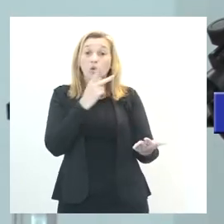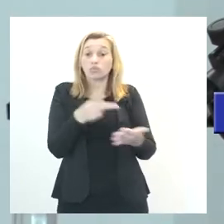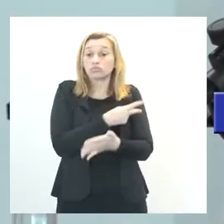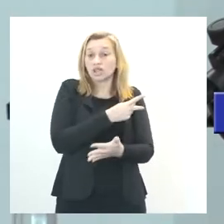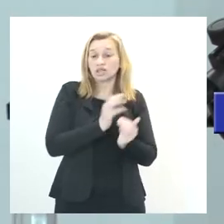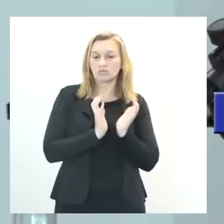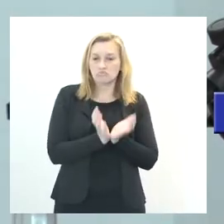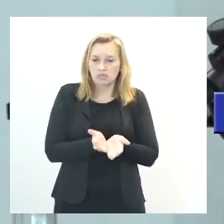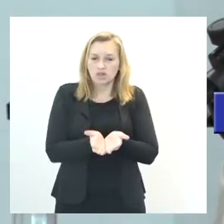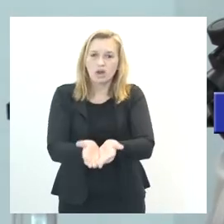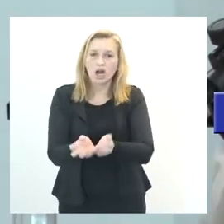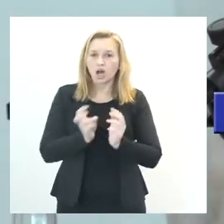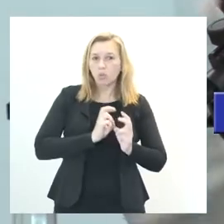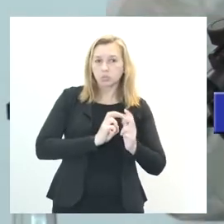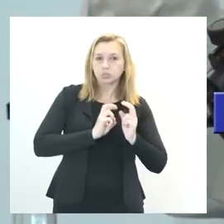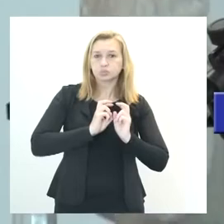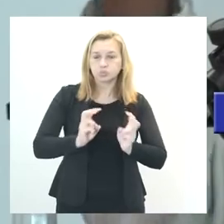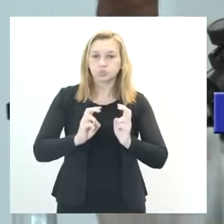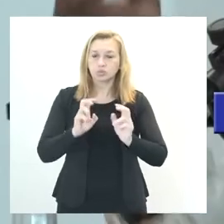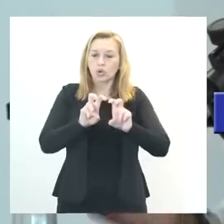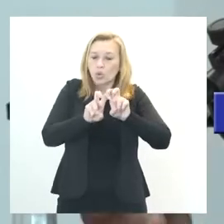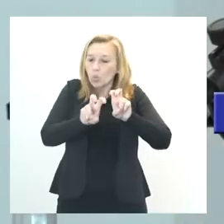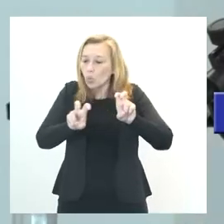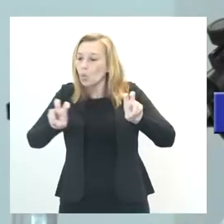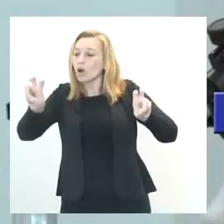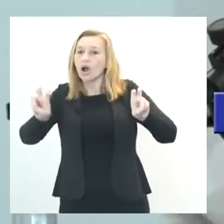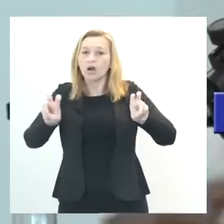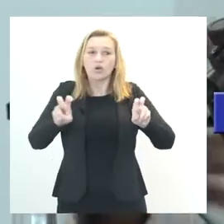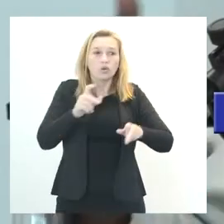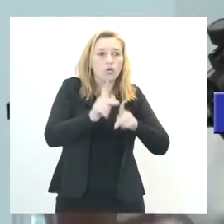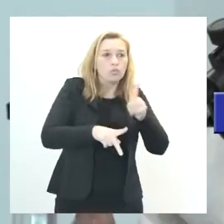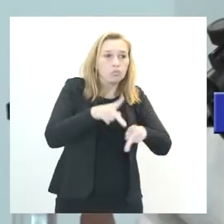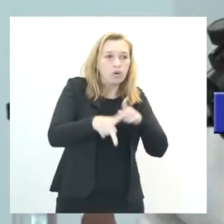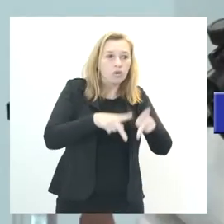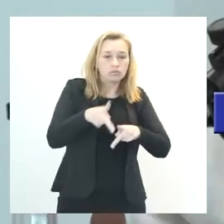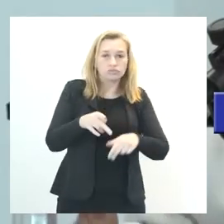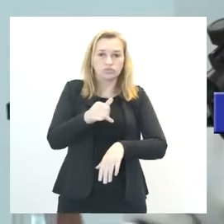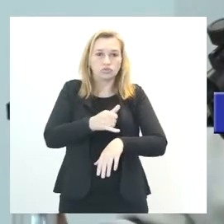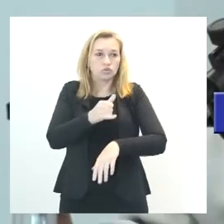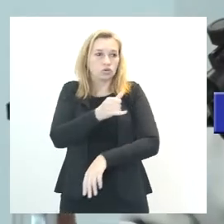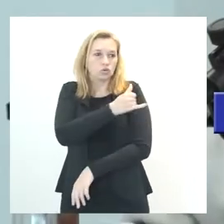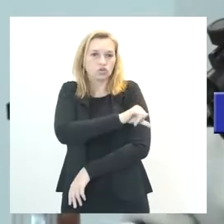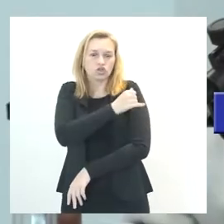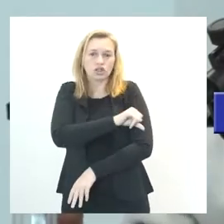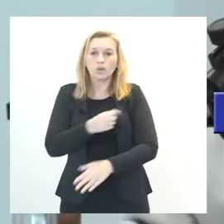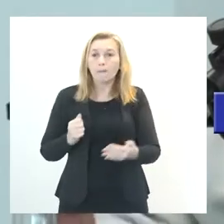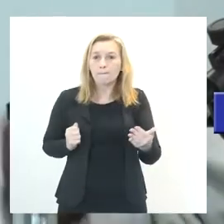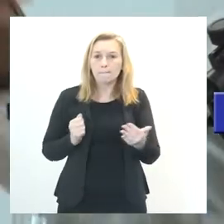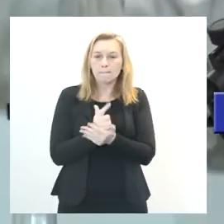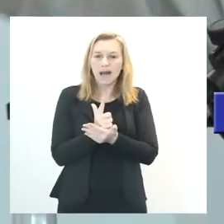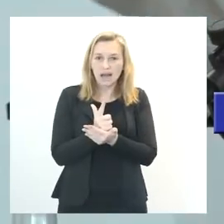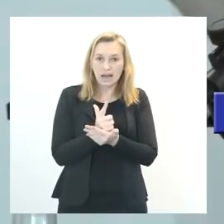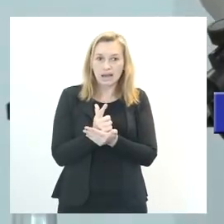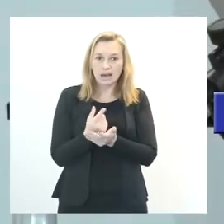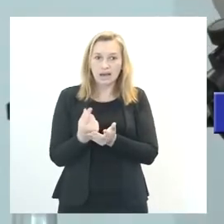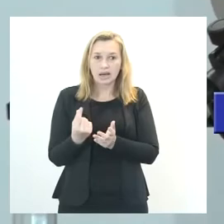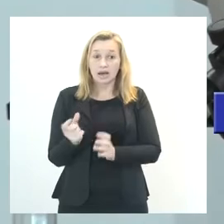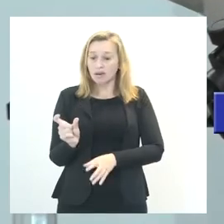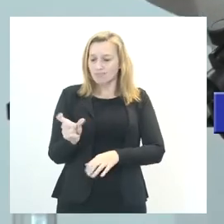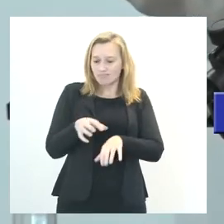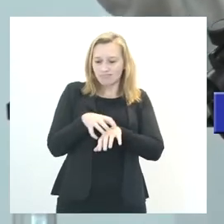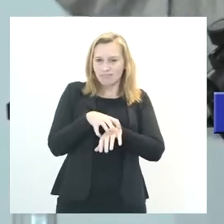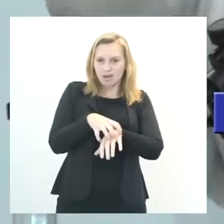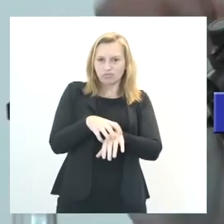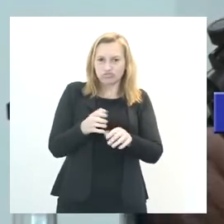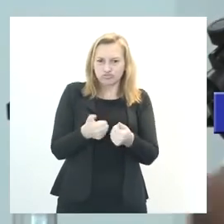barcas é se a luz bons a população do Rio de Janeiro para passagem mais cara do transporte modal o Bonde de Santa Teresa